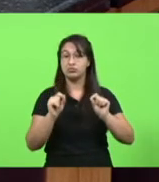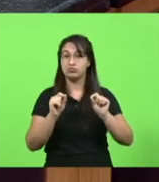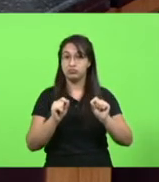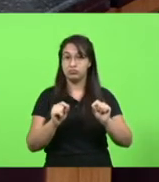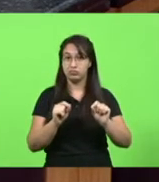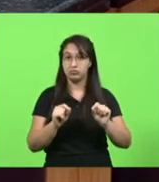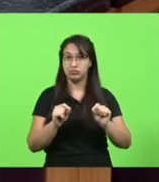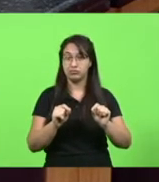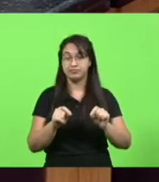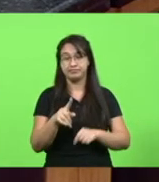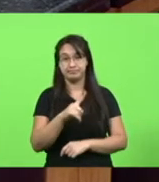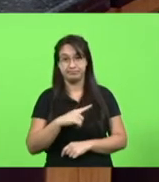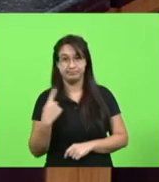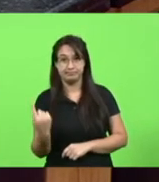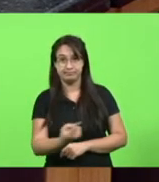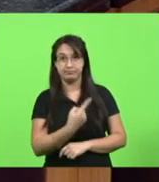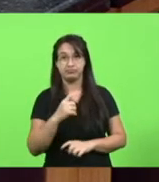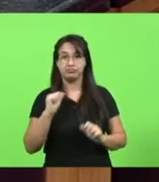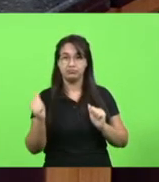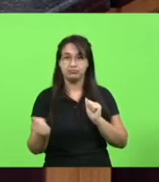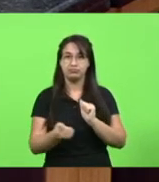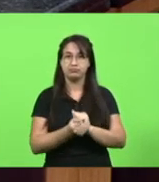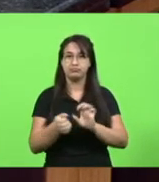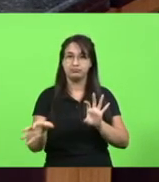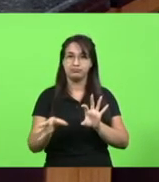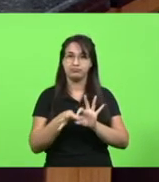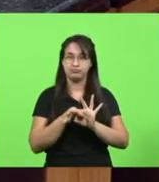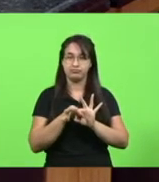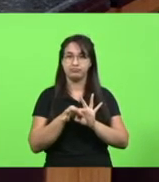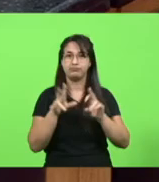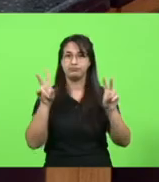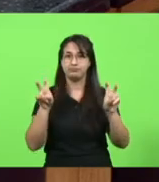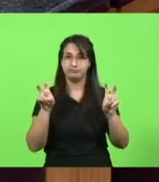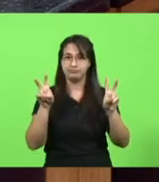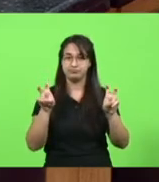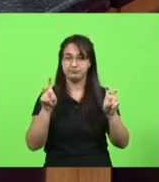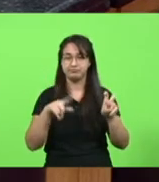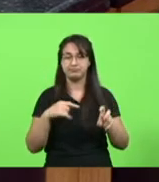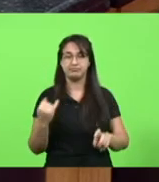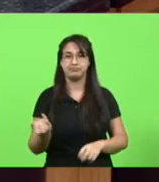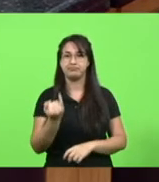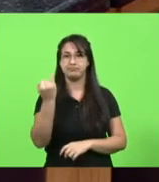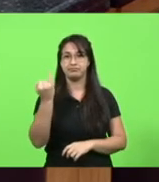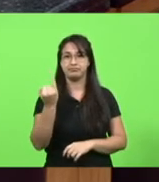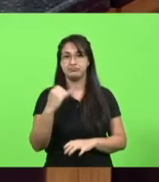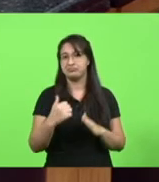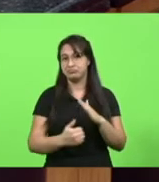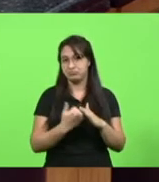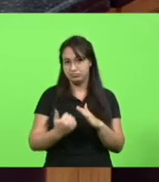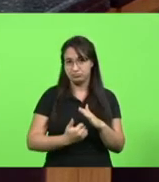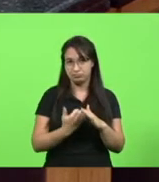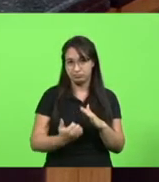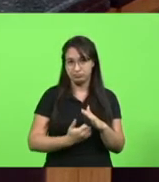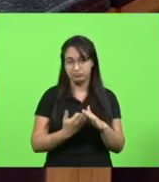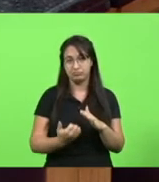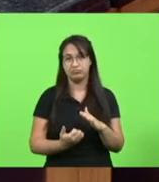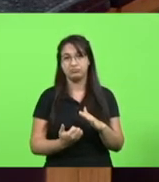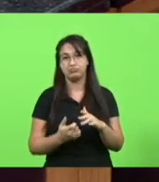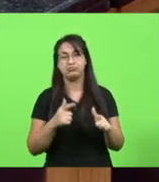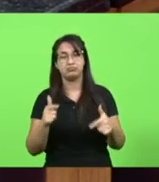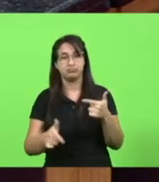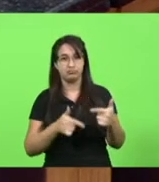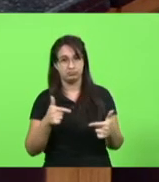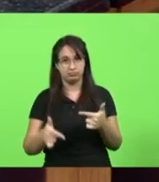nós estejamos juntos por essa causa, sejam as empresas, sejam os